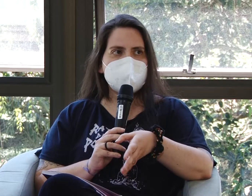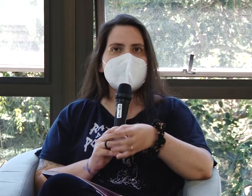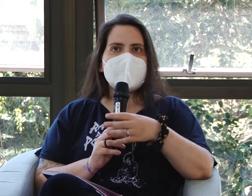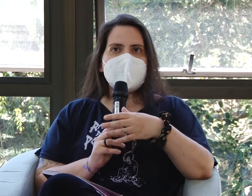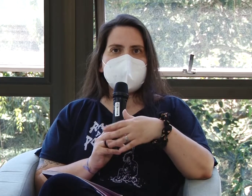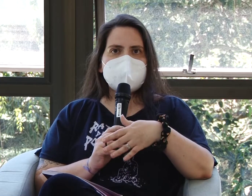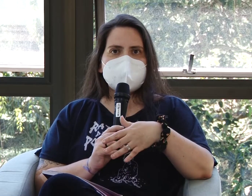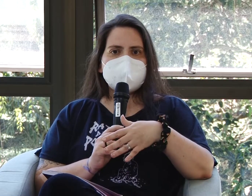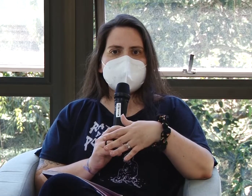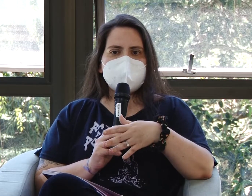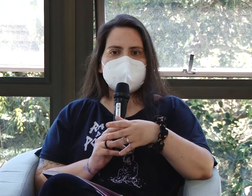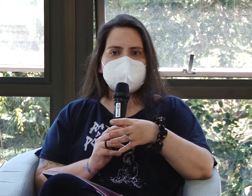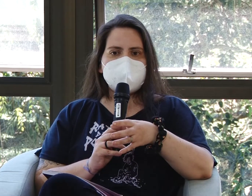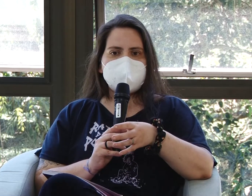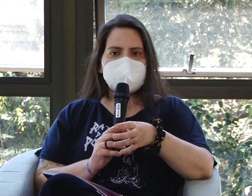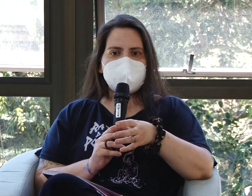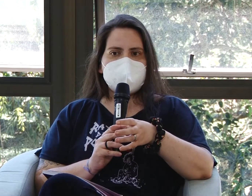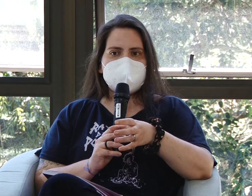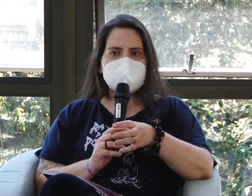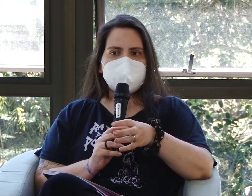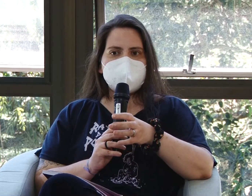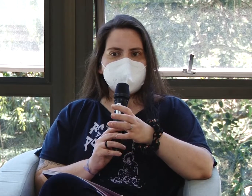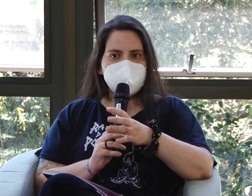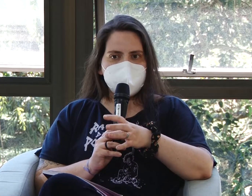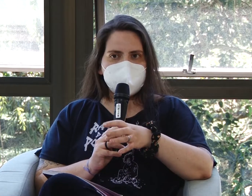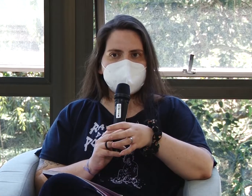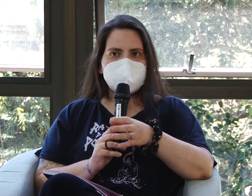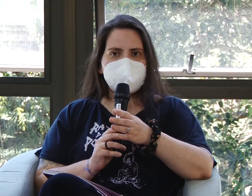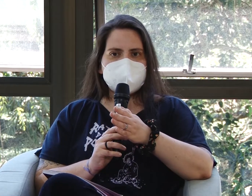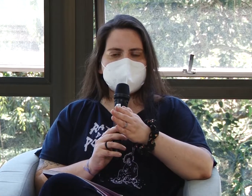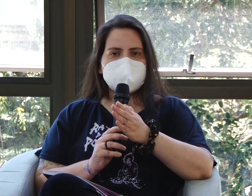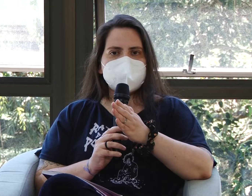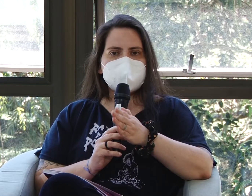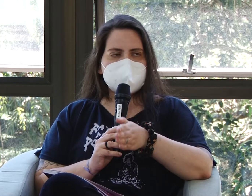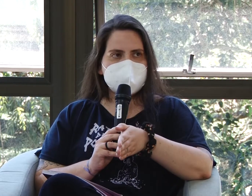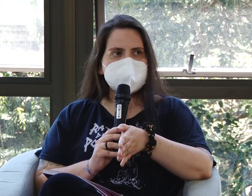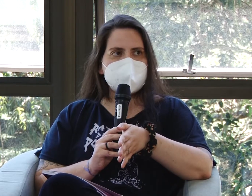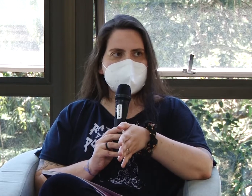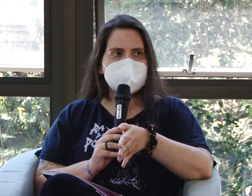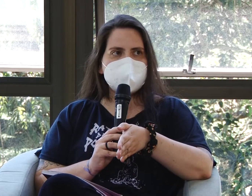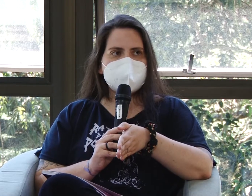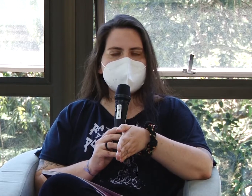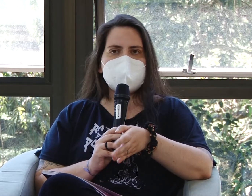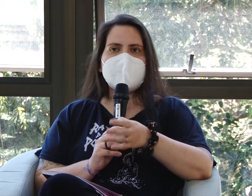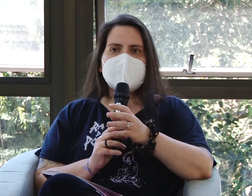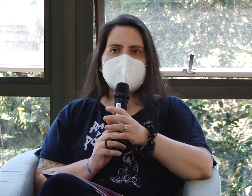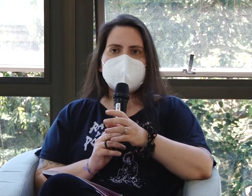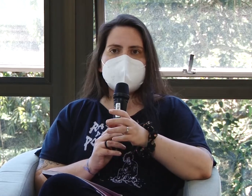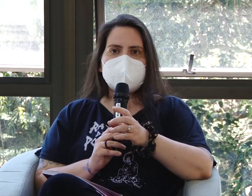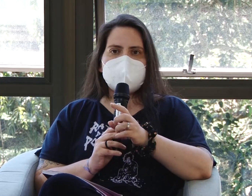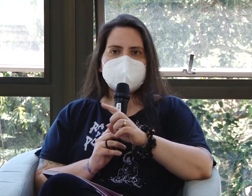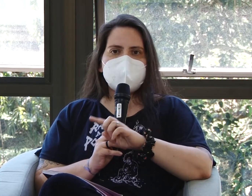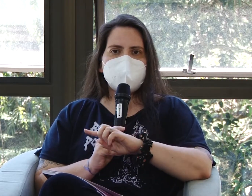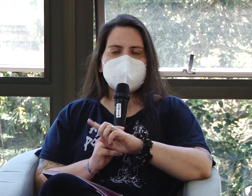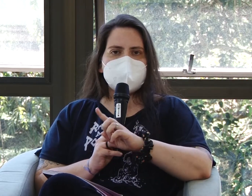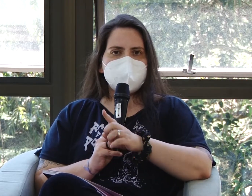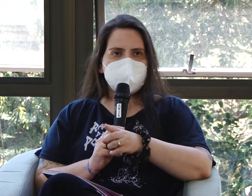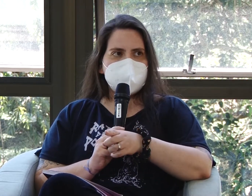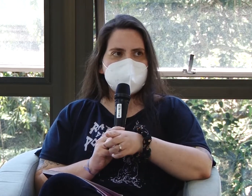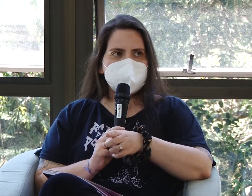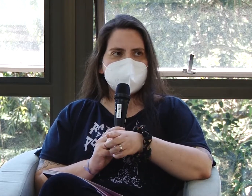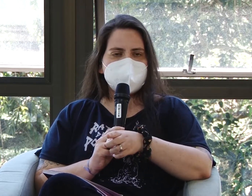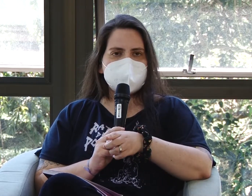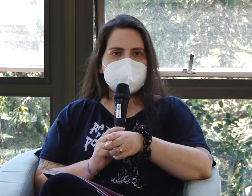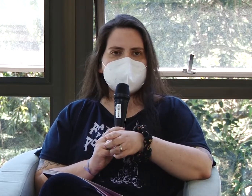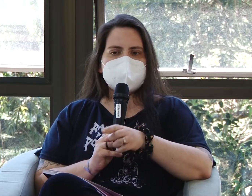estão lá. Mas, assim, a gente trabalha muito com essa questão da teleentrega, né, e esse contato